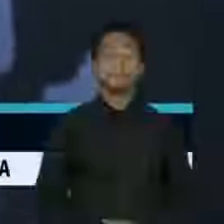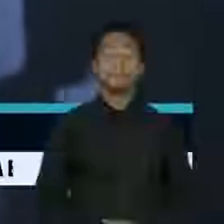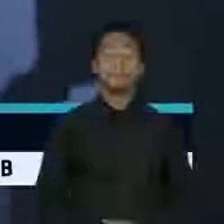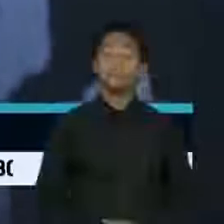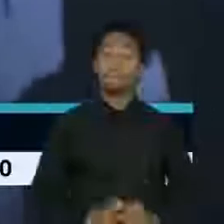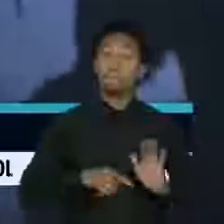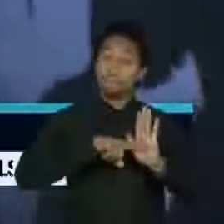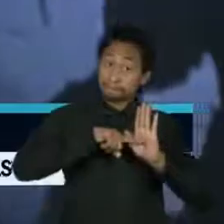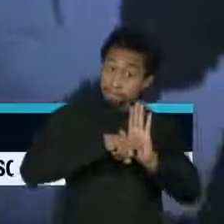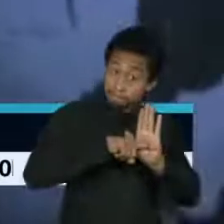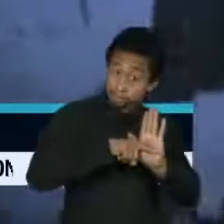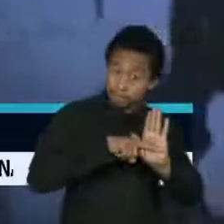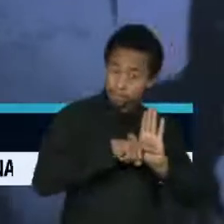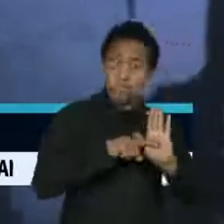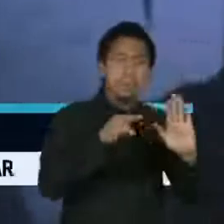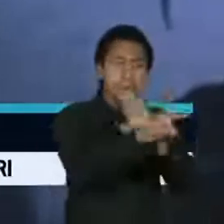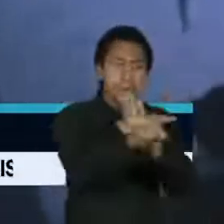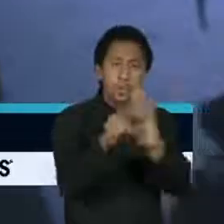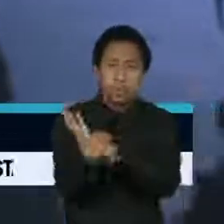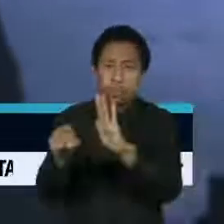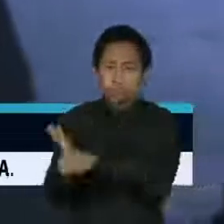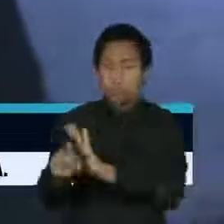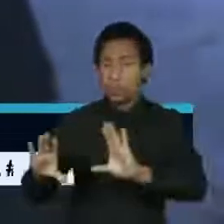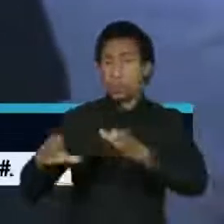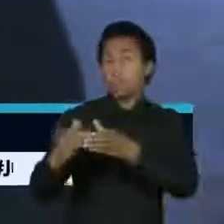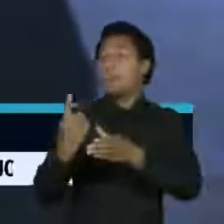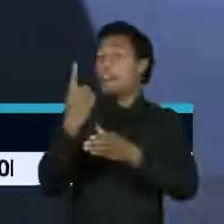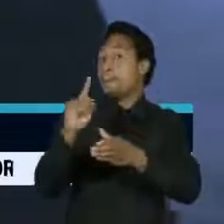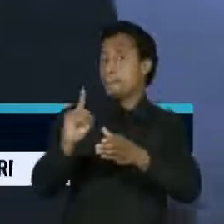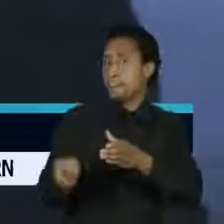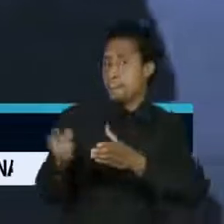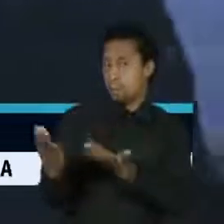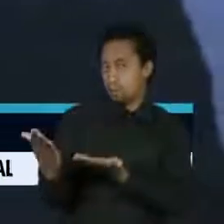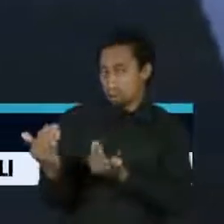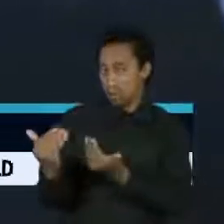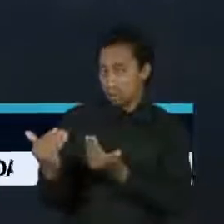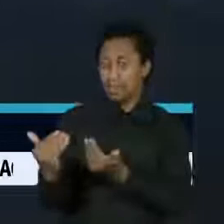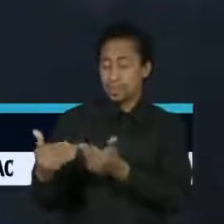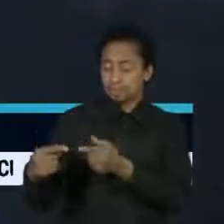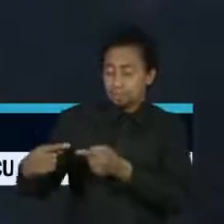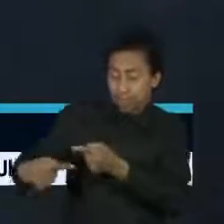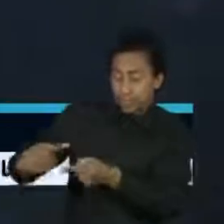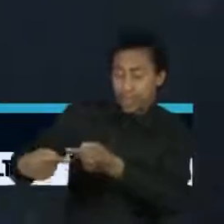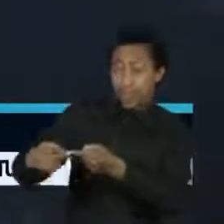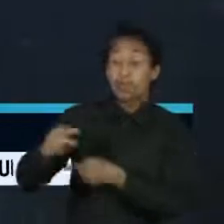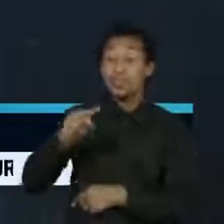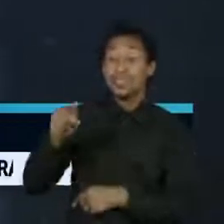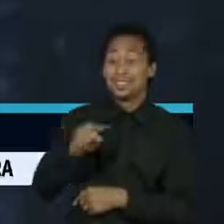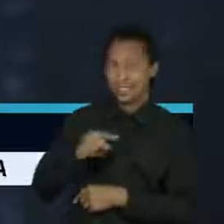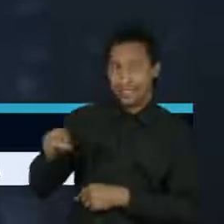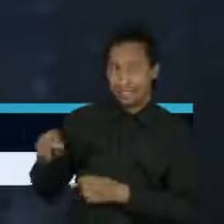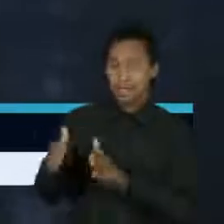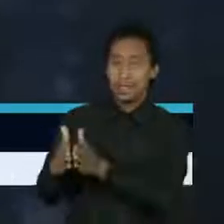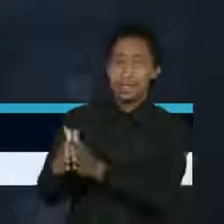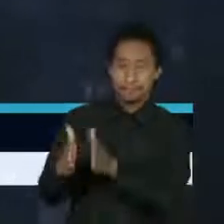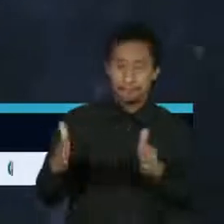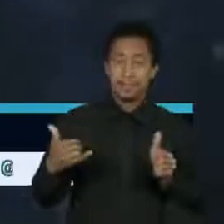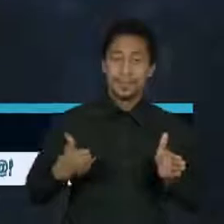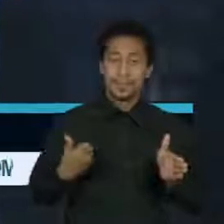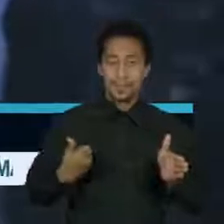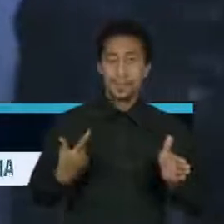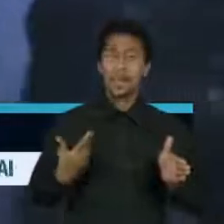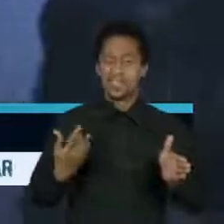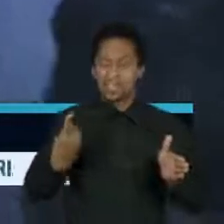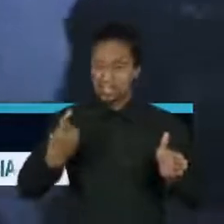é uma pesquisa feita com mil jovens da chamada Geração Z entre os 16 e os 24 anos nos ajuda a entender um